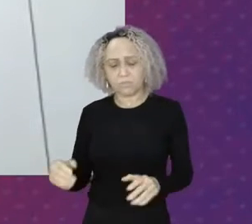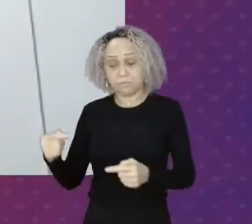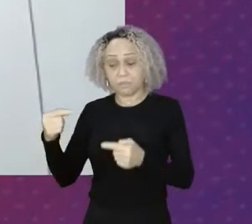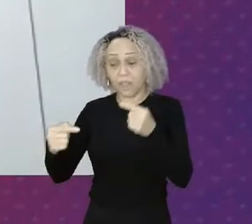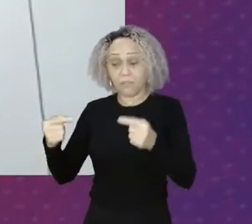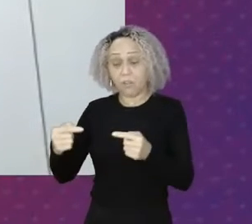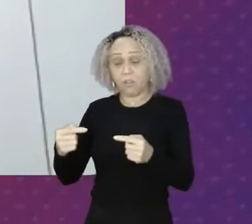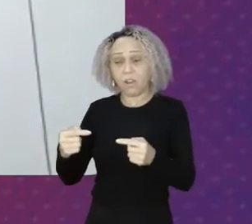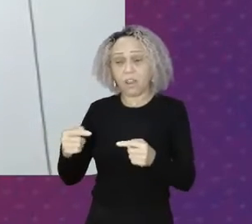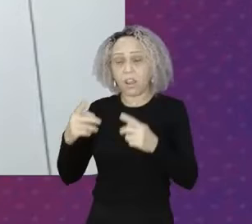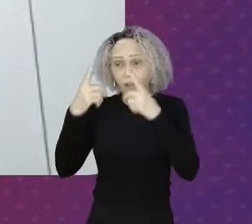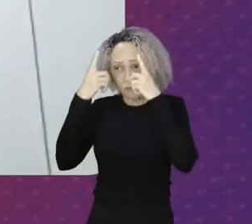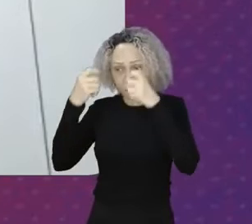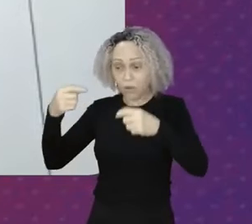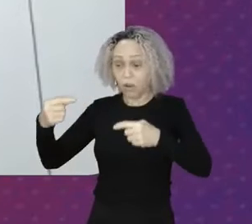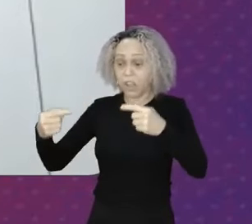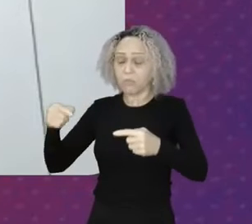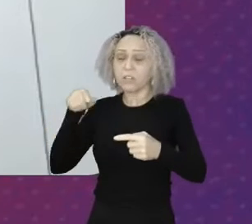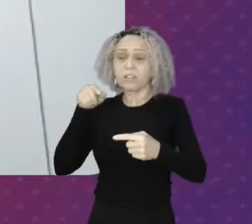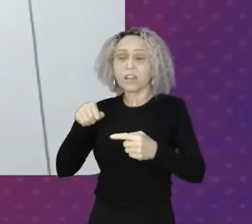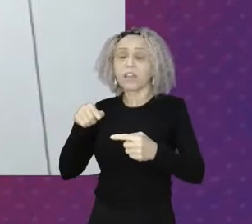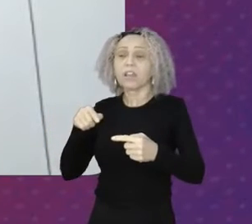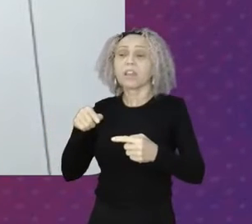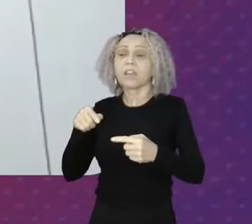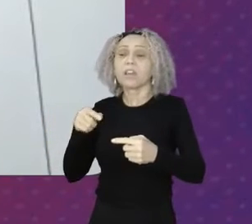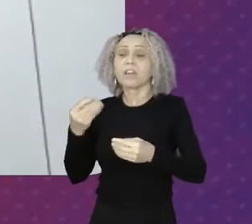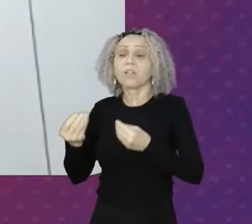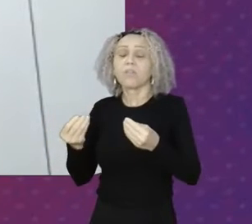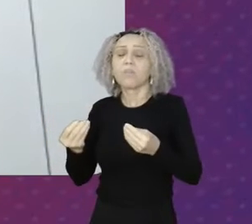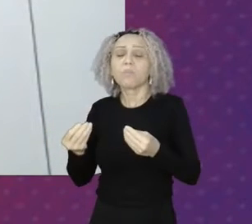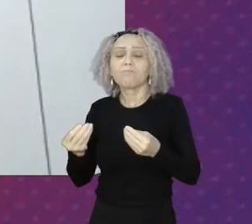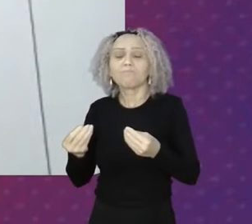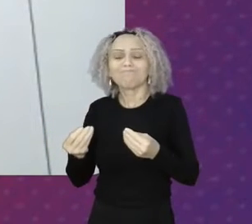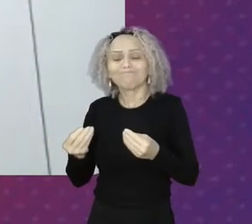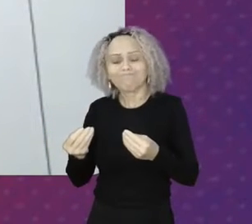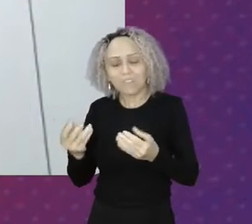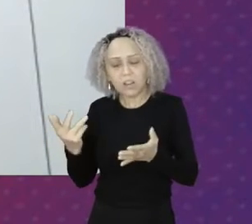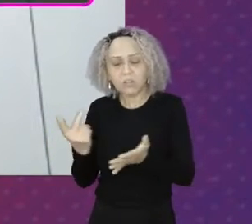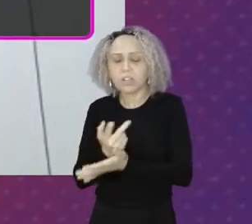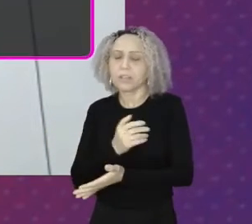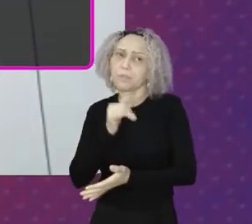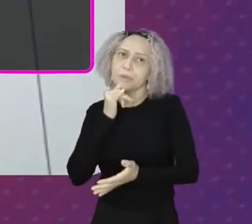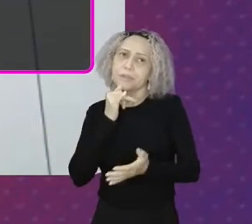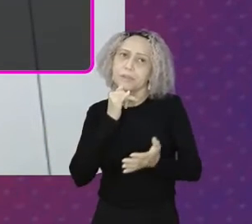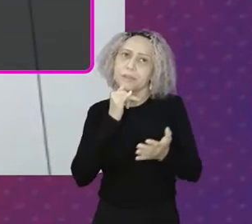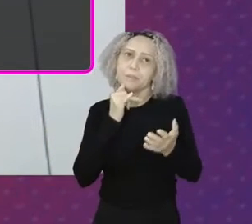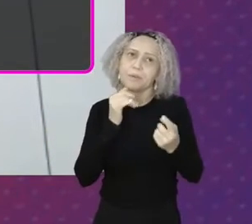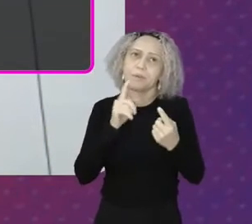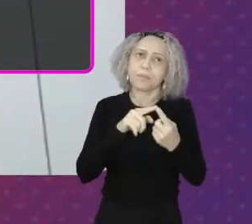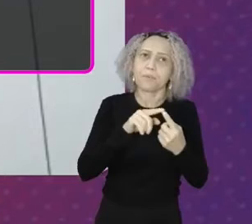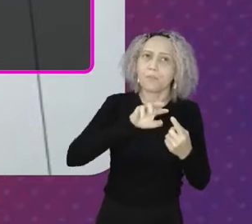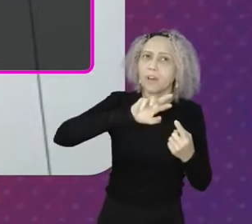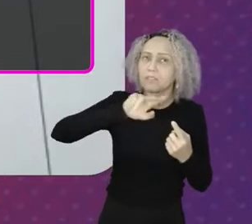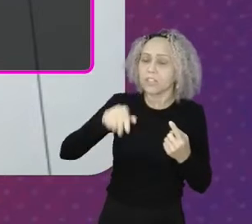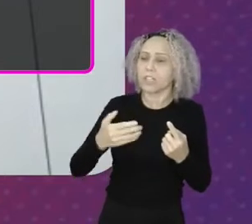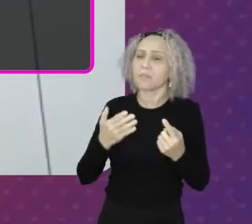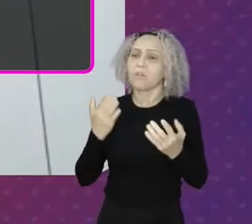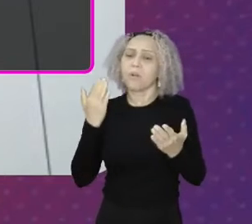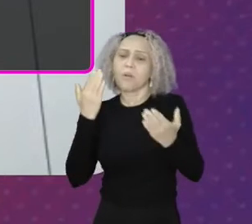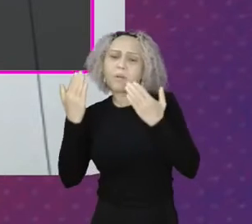dizer que também se manifesta de diversas formas. Ela pode ser psicológica, ela pode ser uma violência